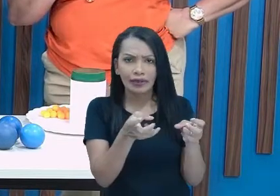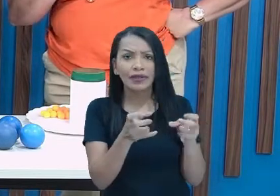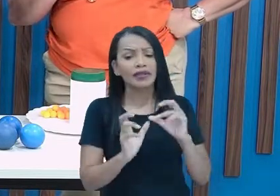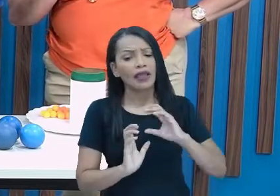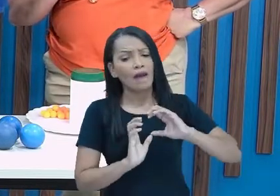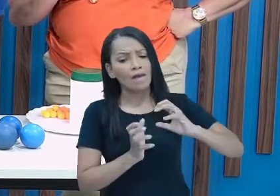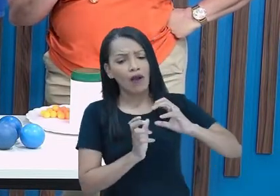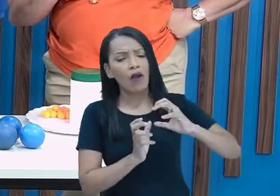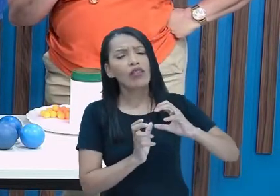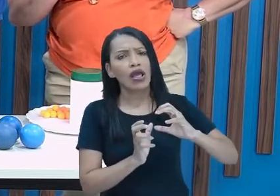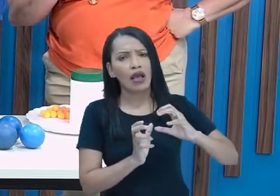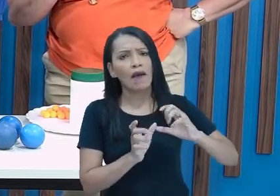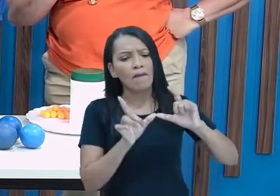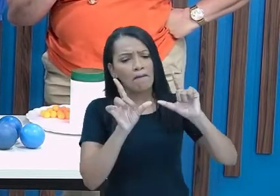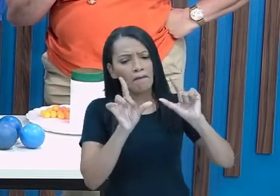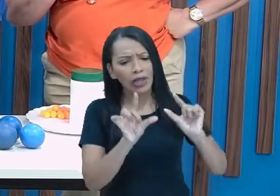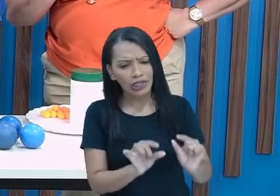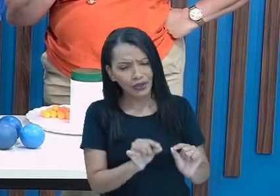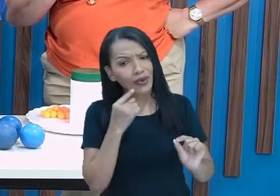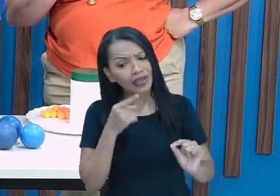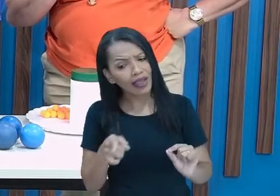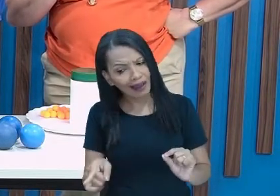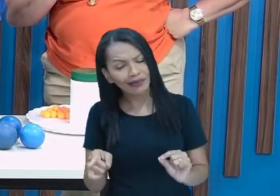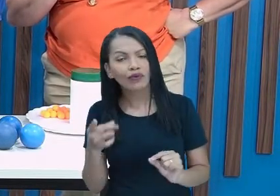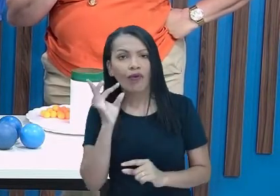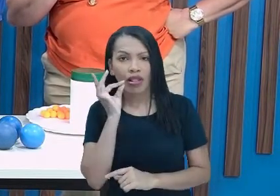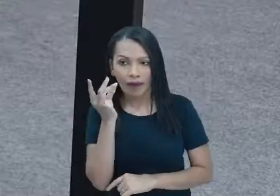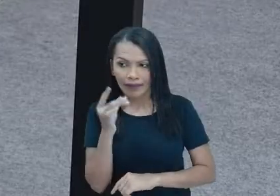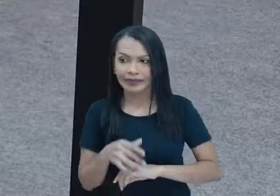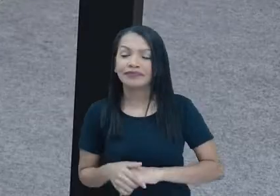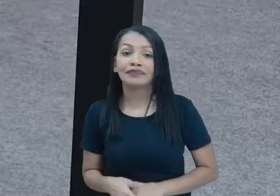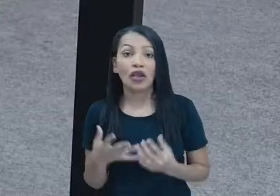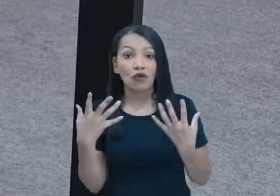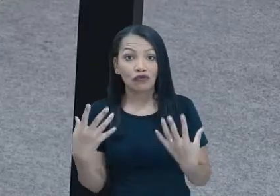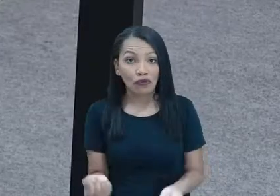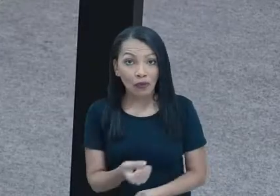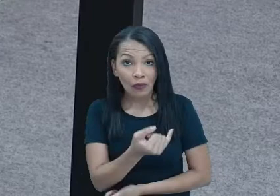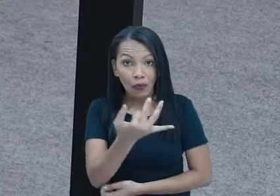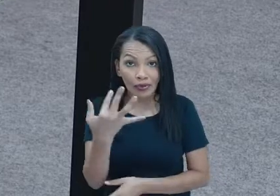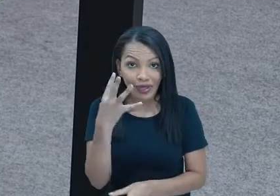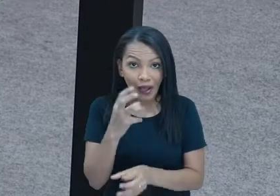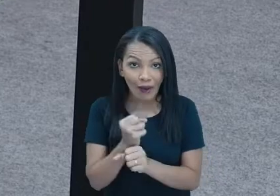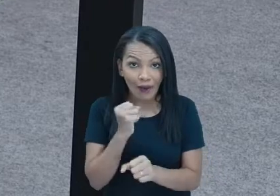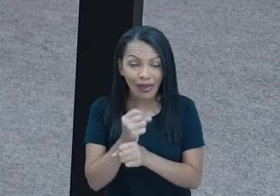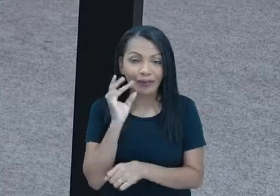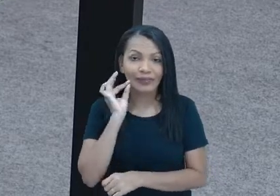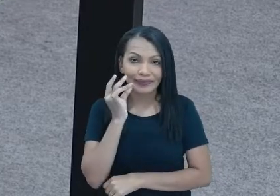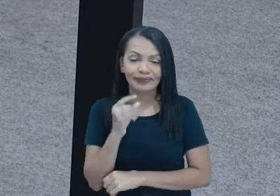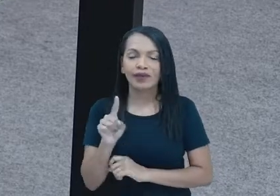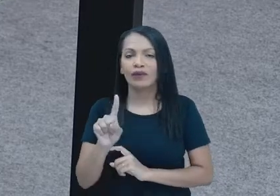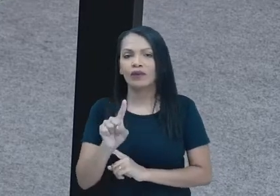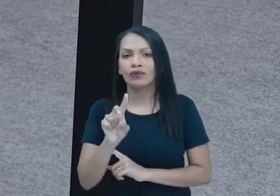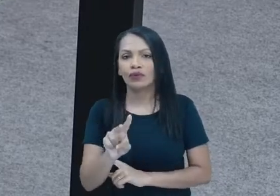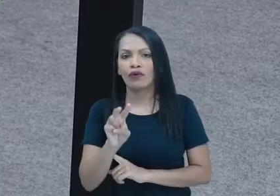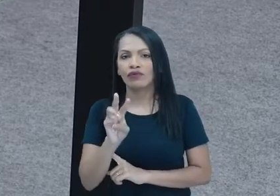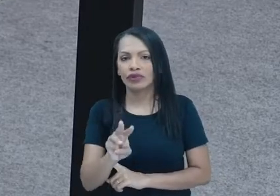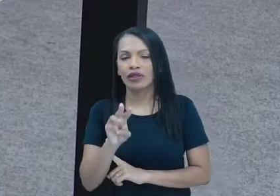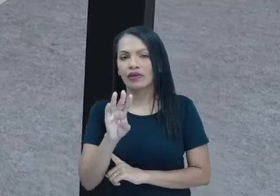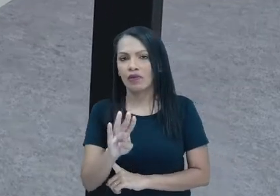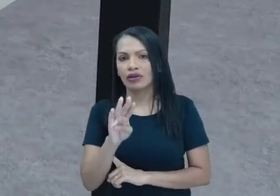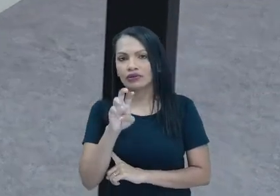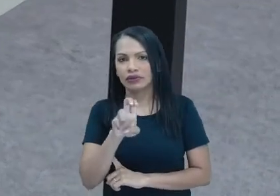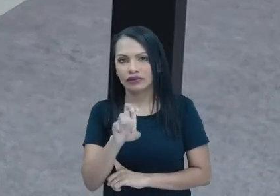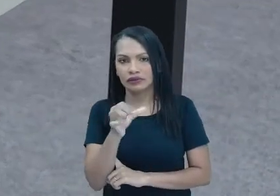lápis para a gente ver quantos tem. 1, 2, 3, 4, 5, 6, 7. E aqui tem 3. Então, eu tenho